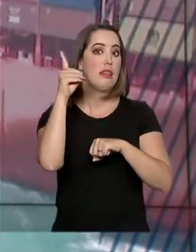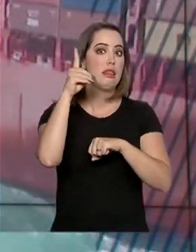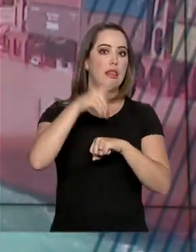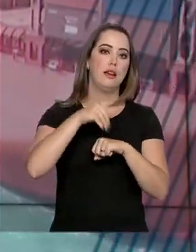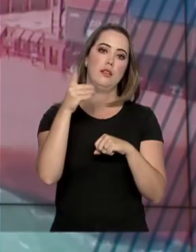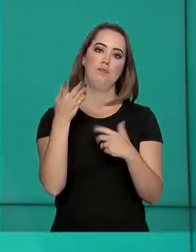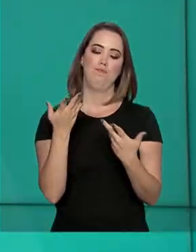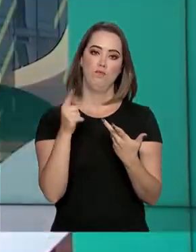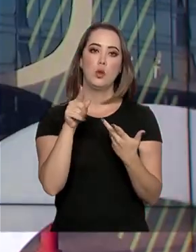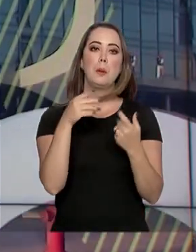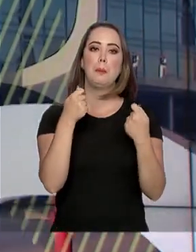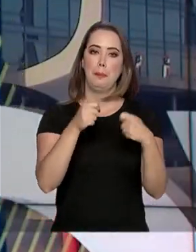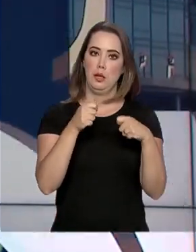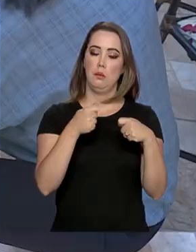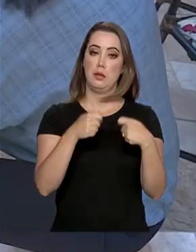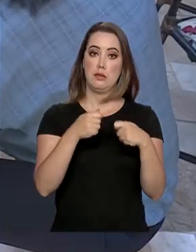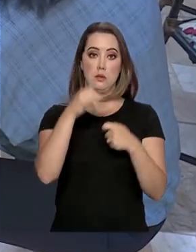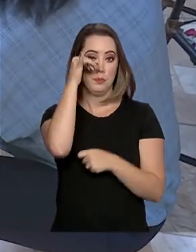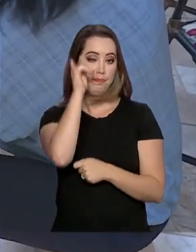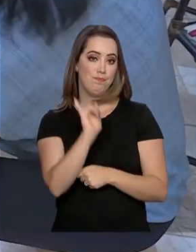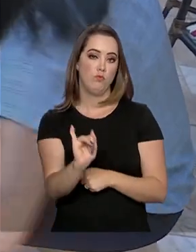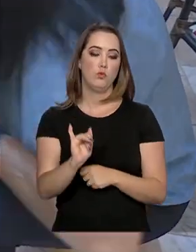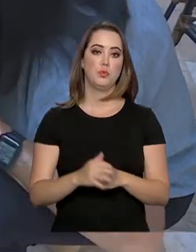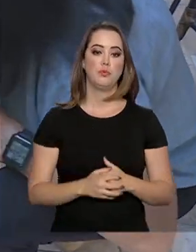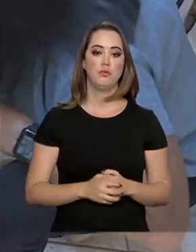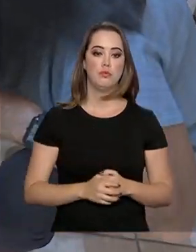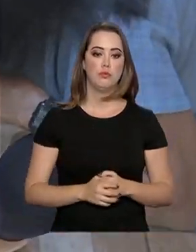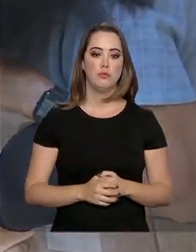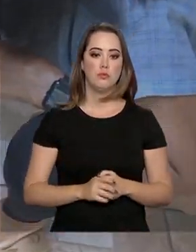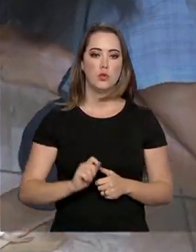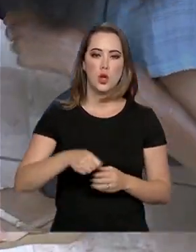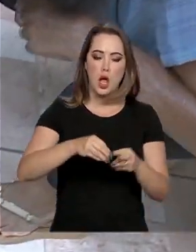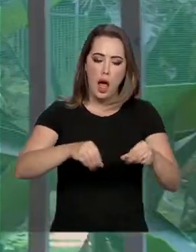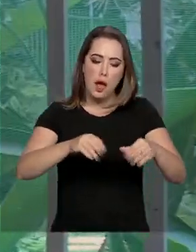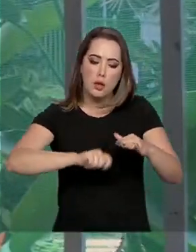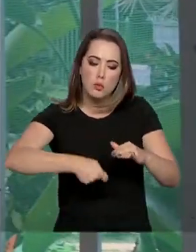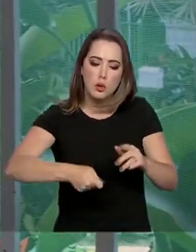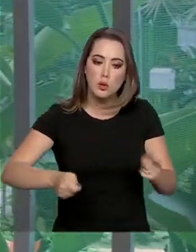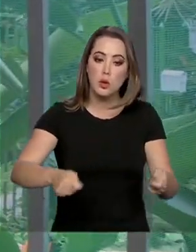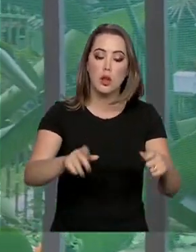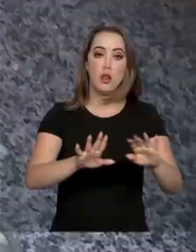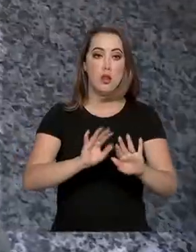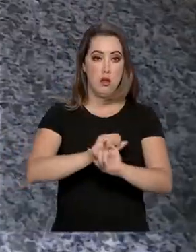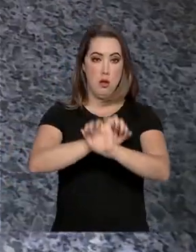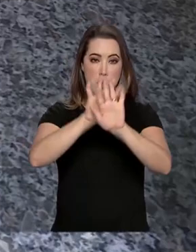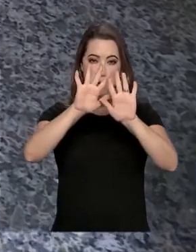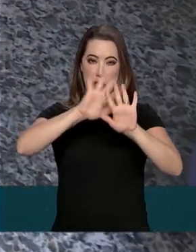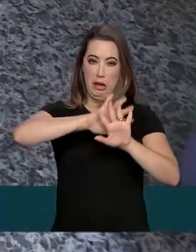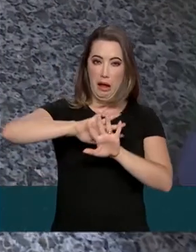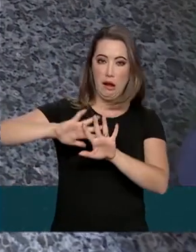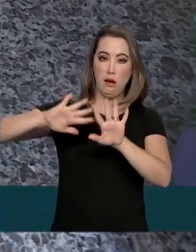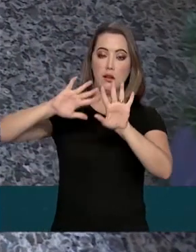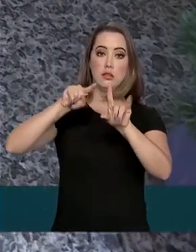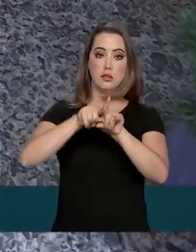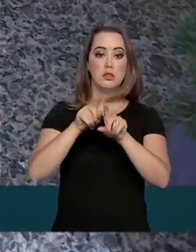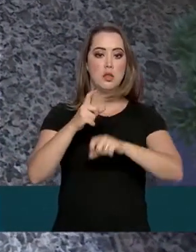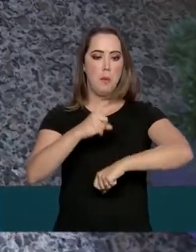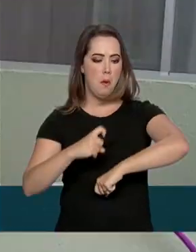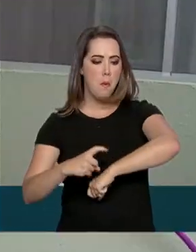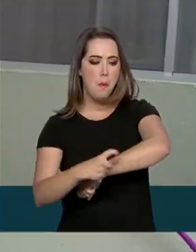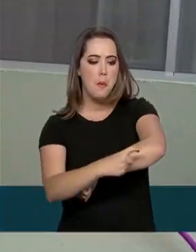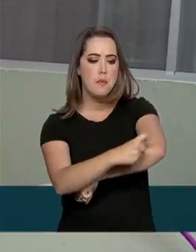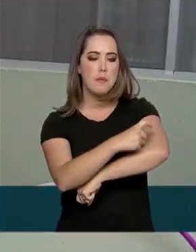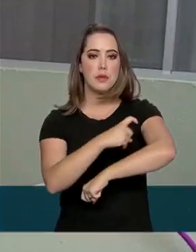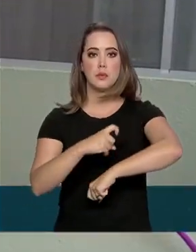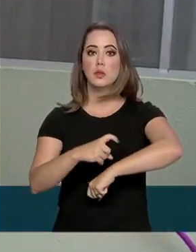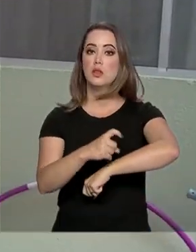prevenção é o melhor remédio. Areia nos pratinhos de planta, tela nas janelas, repelente para afastar mosquitos.